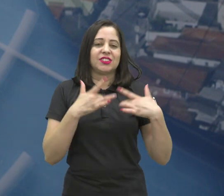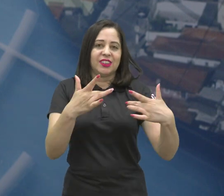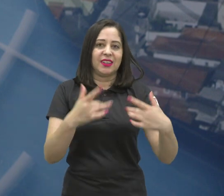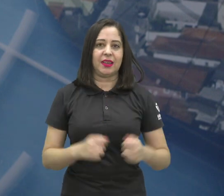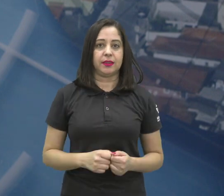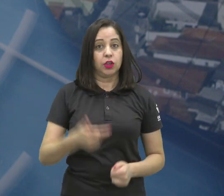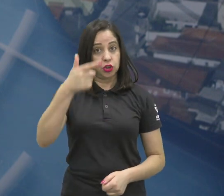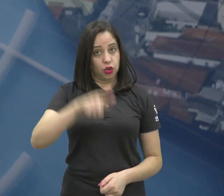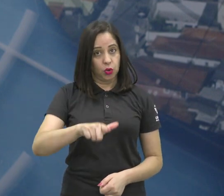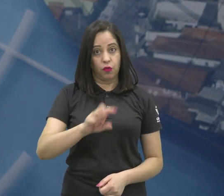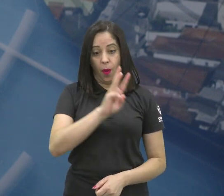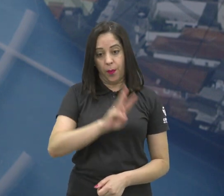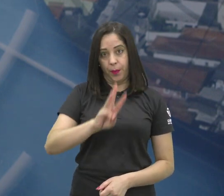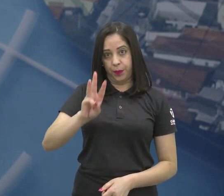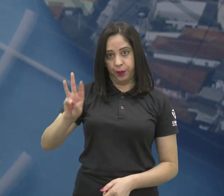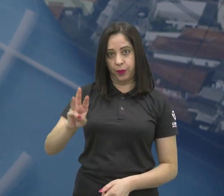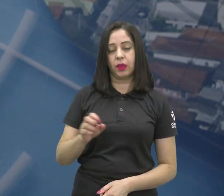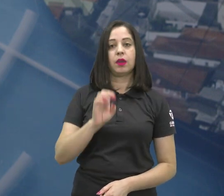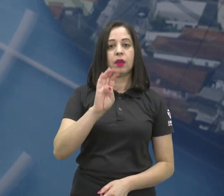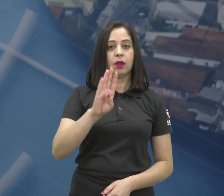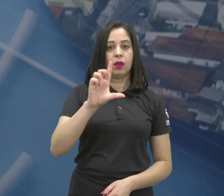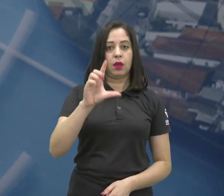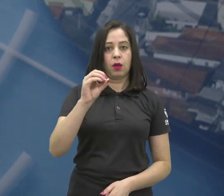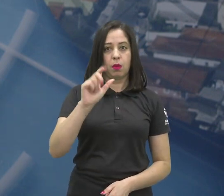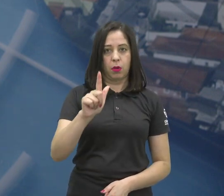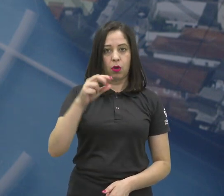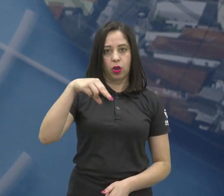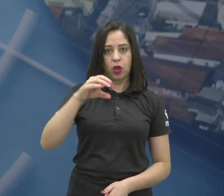solidariedade. Vou repetir então, gente, olha só, é